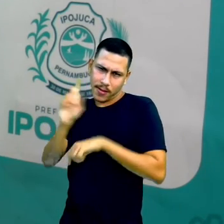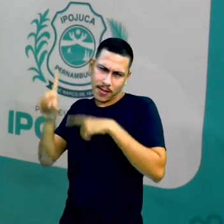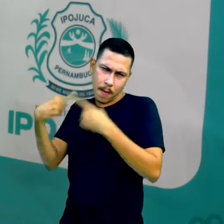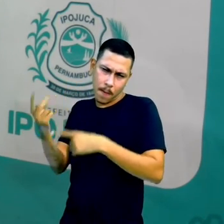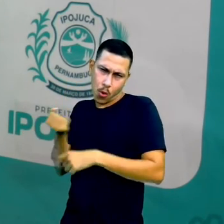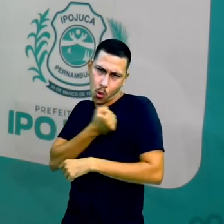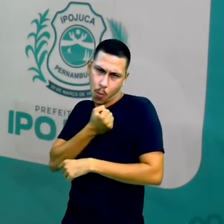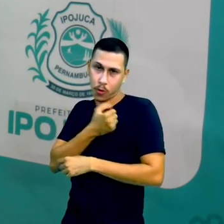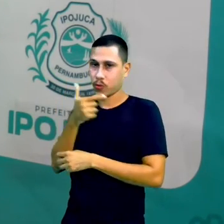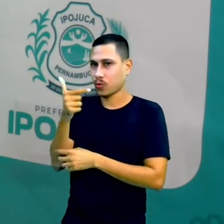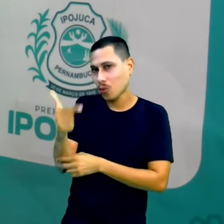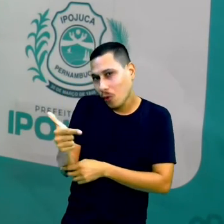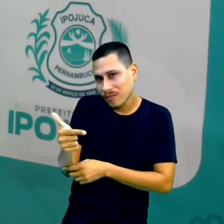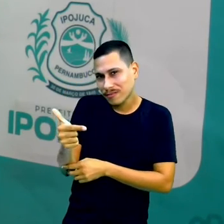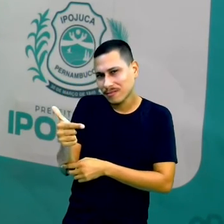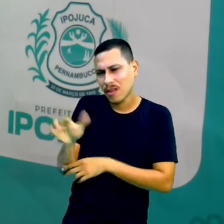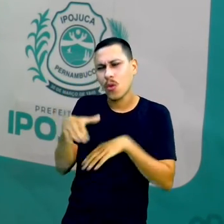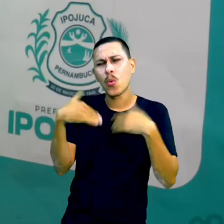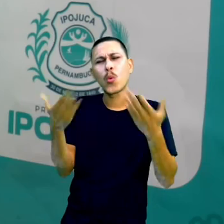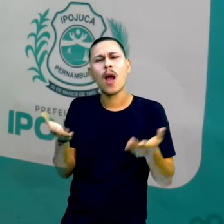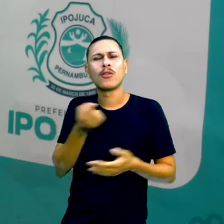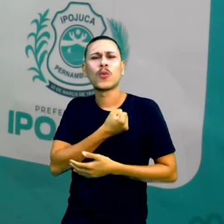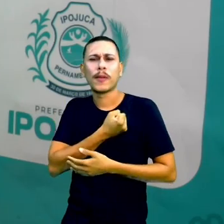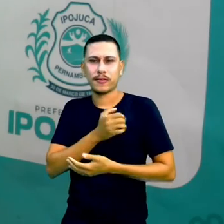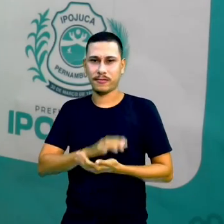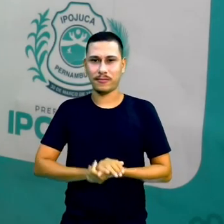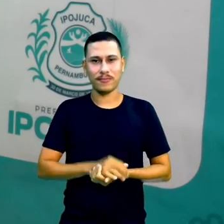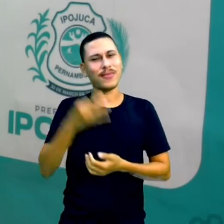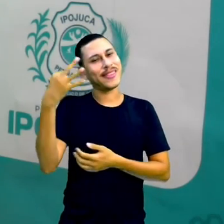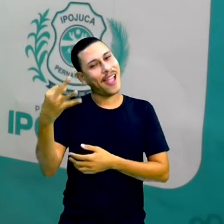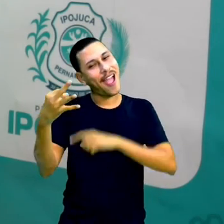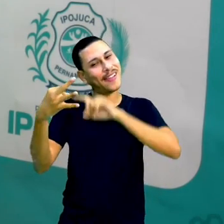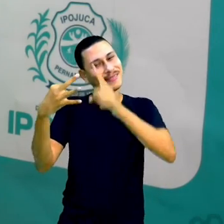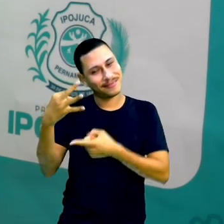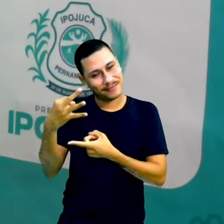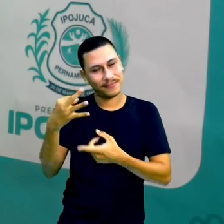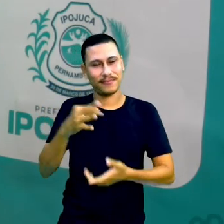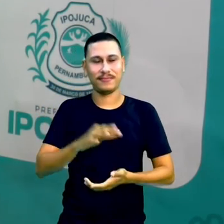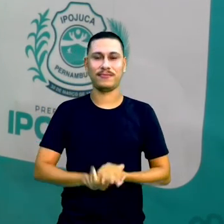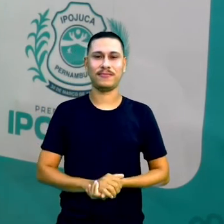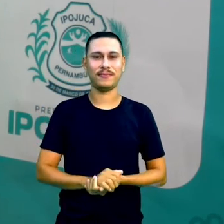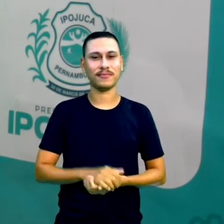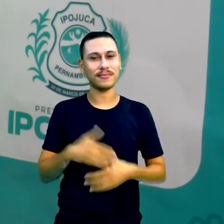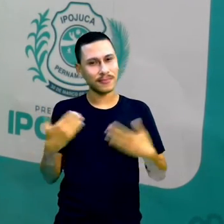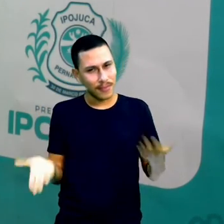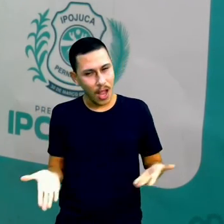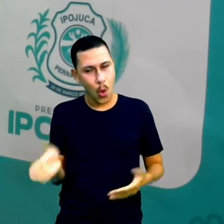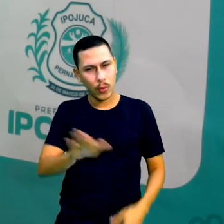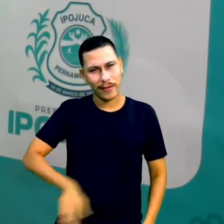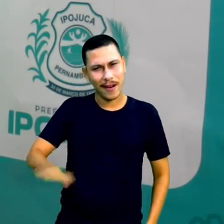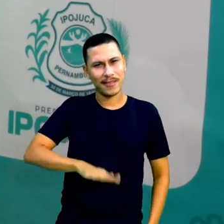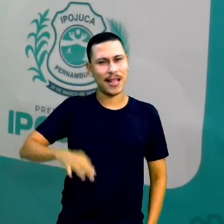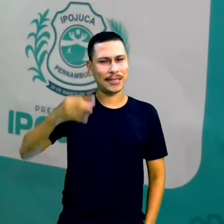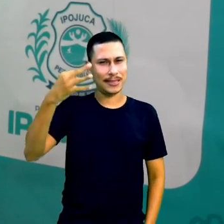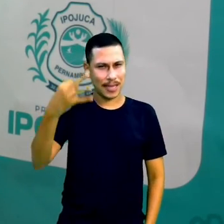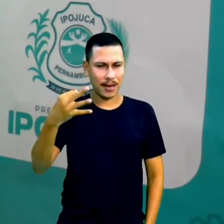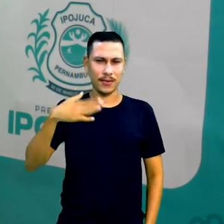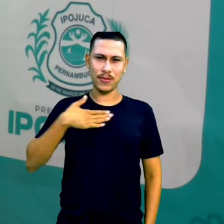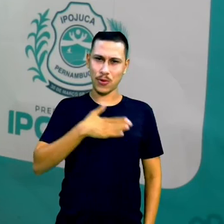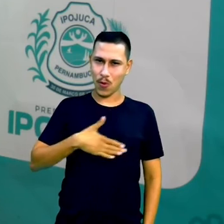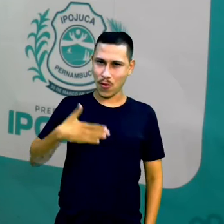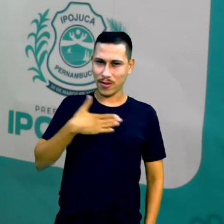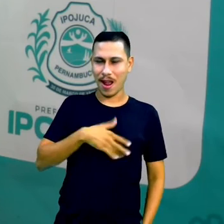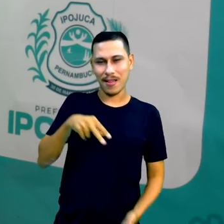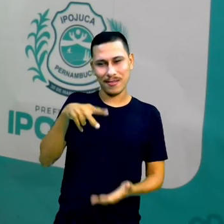do número 2, é o número 3. Então, 3 crianças